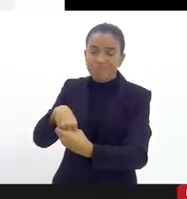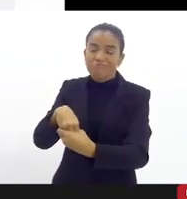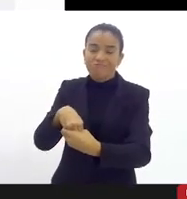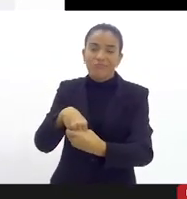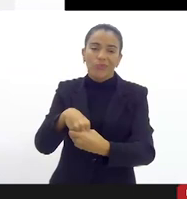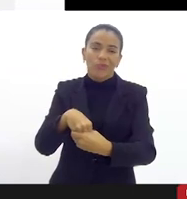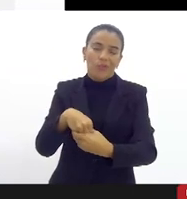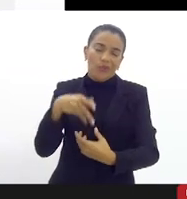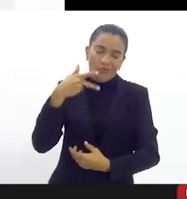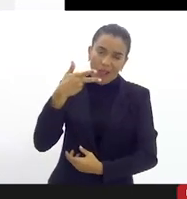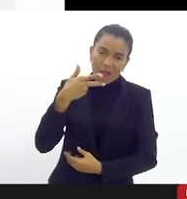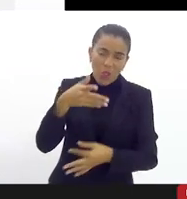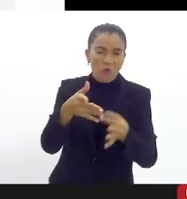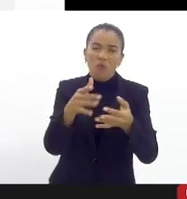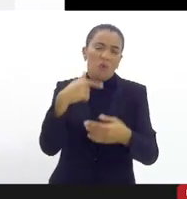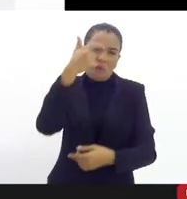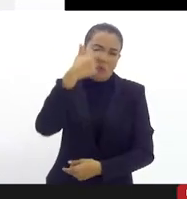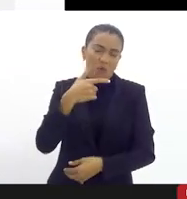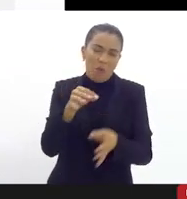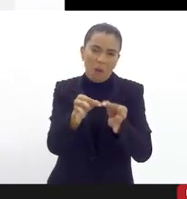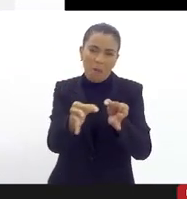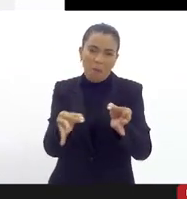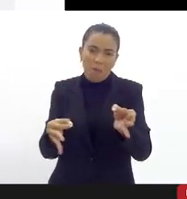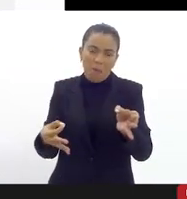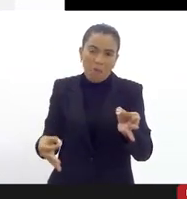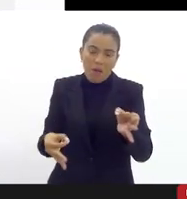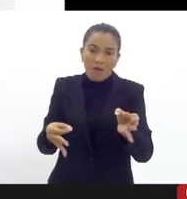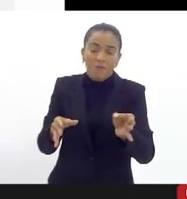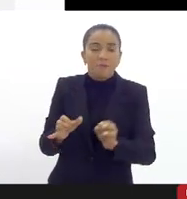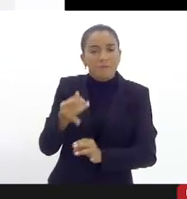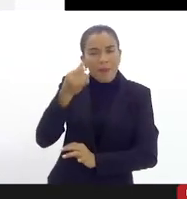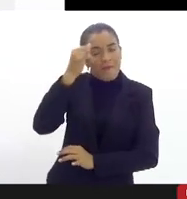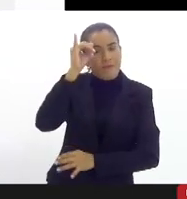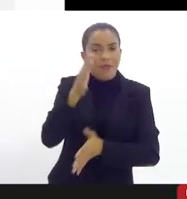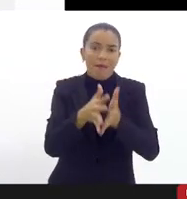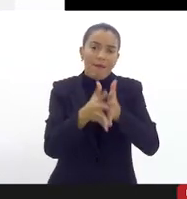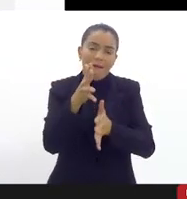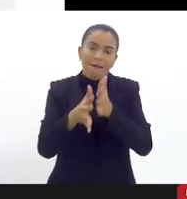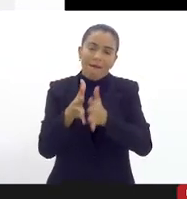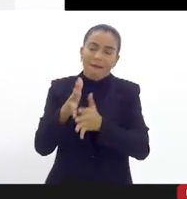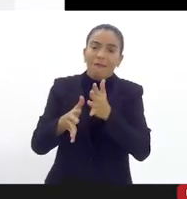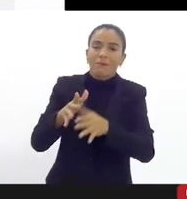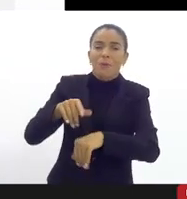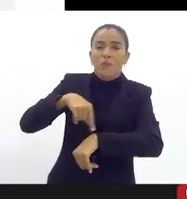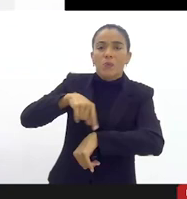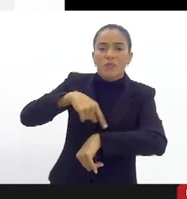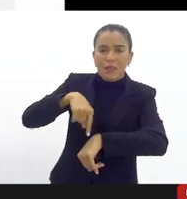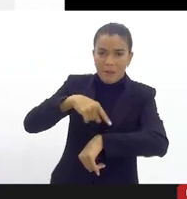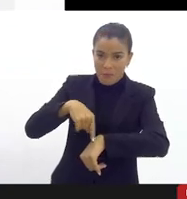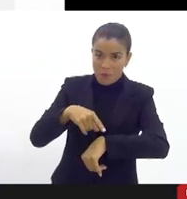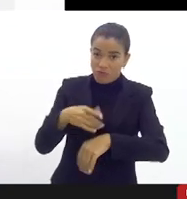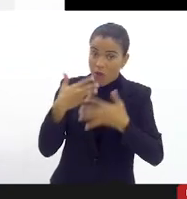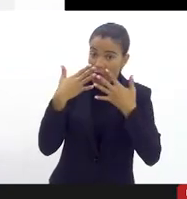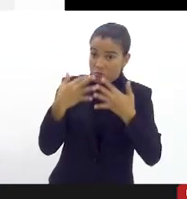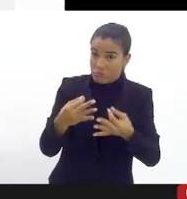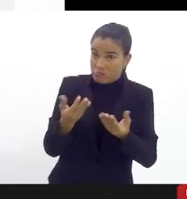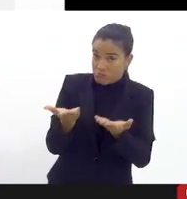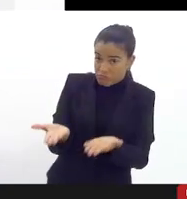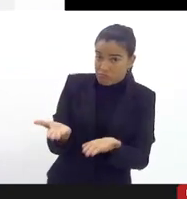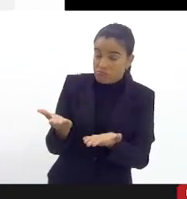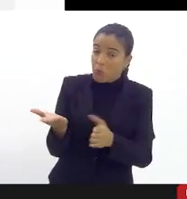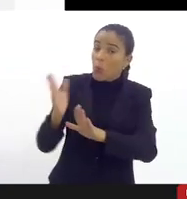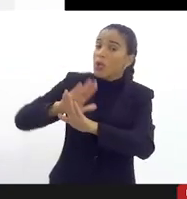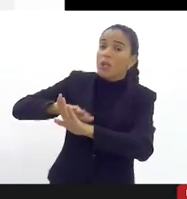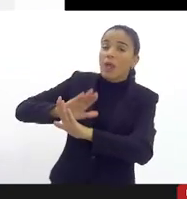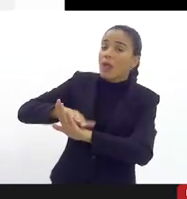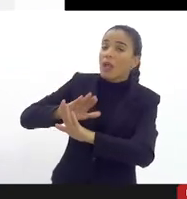eu não vou me alongar mais para não tomar muito tempo da audiência mas é chamar atenção Para isso a gente tem